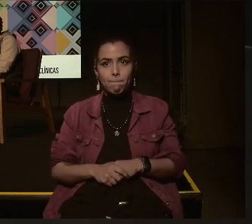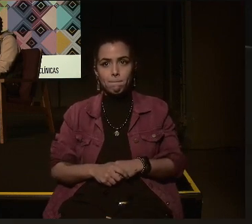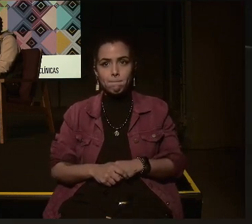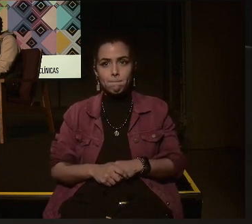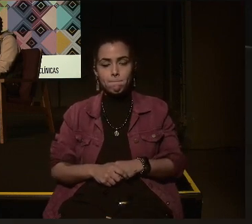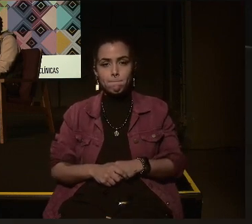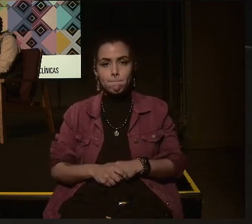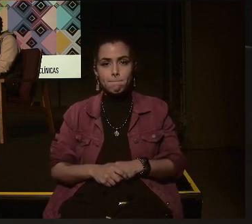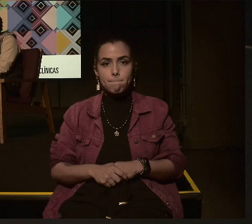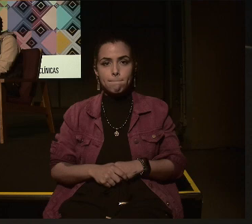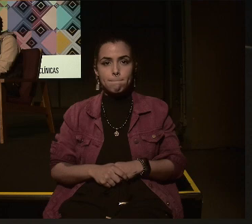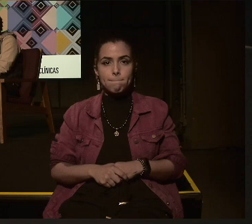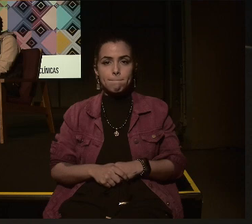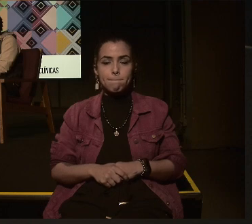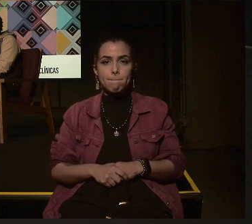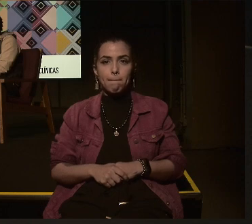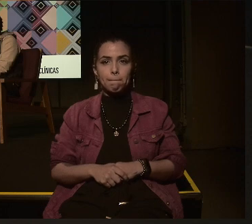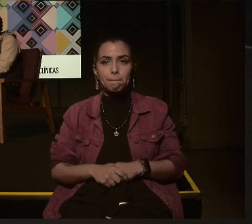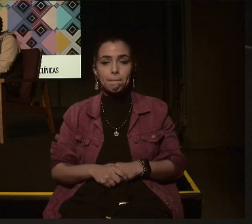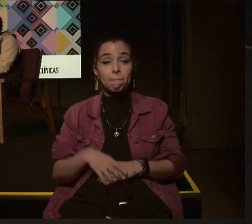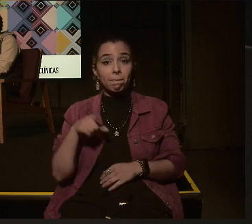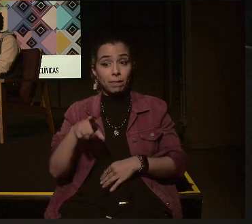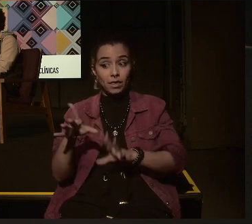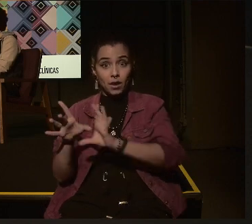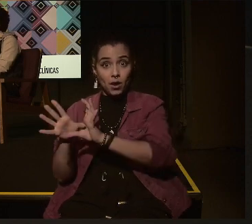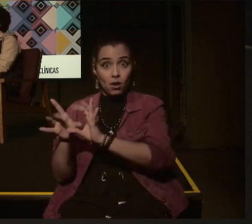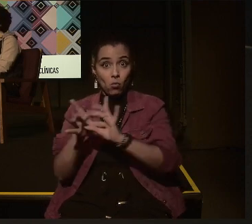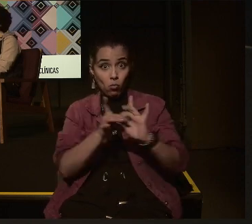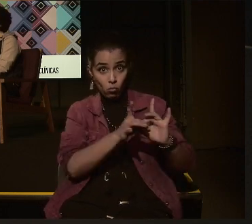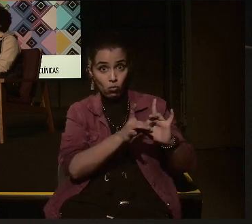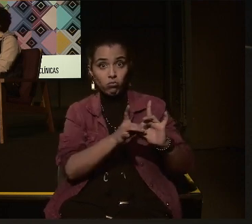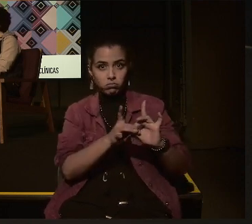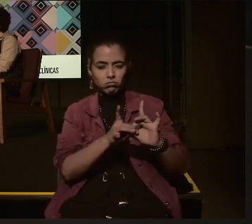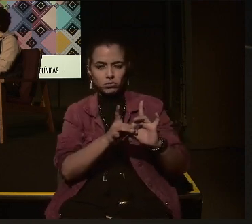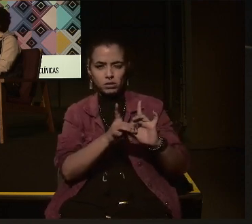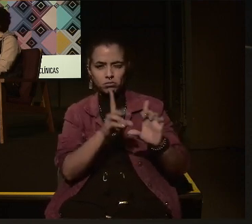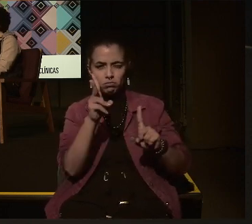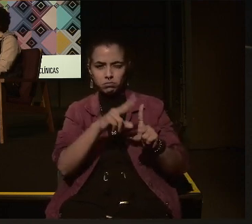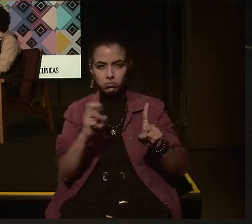Nessa perspectiva, o quilombo não se fixa à raça.